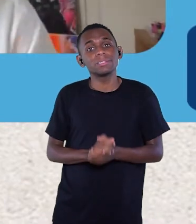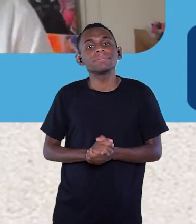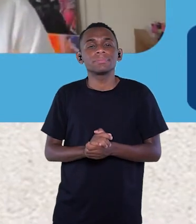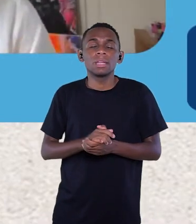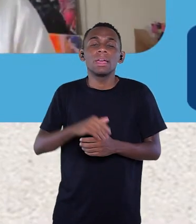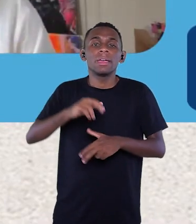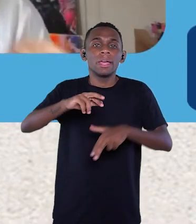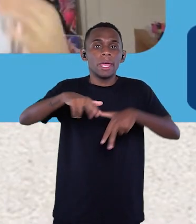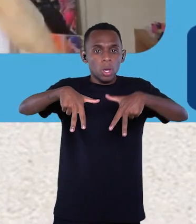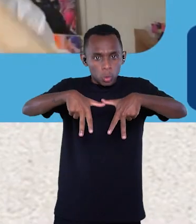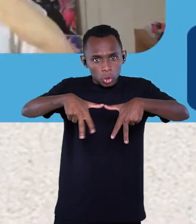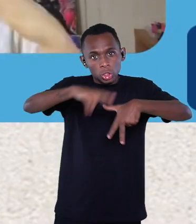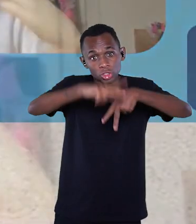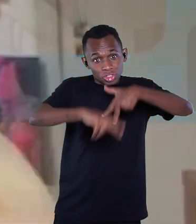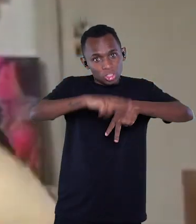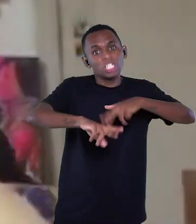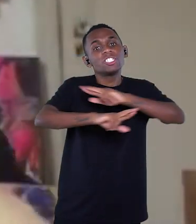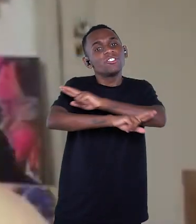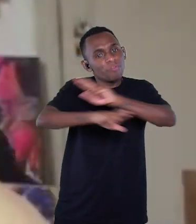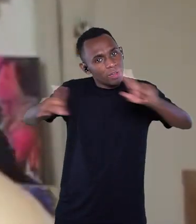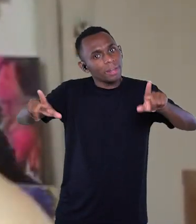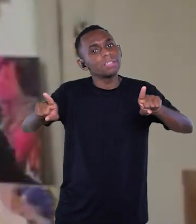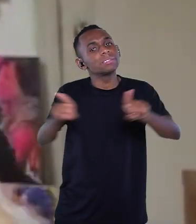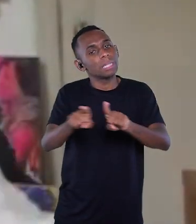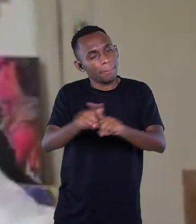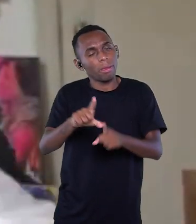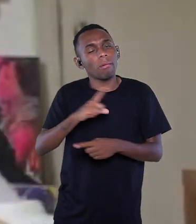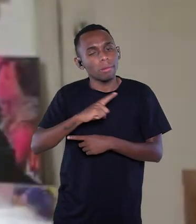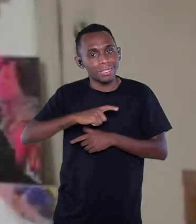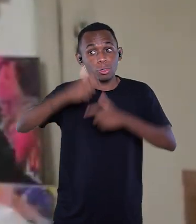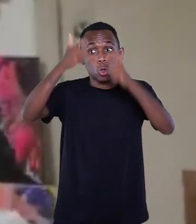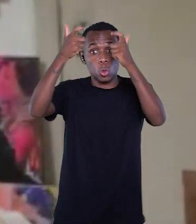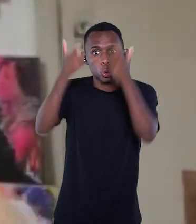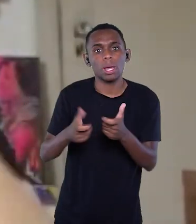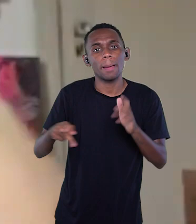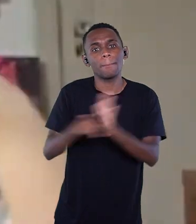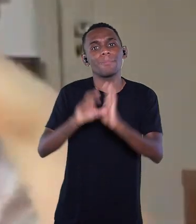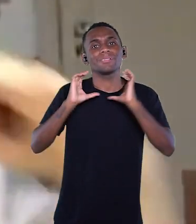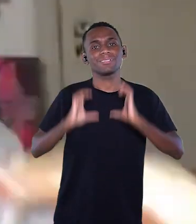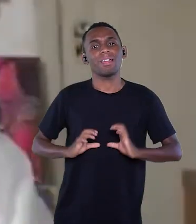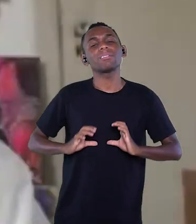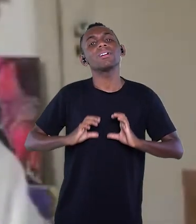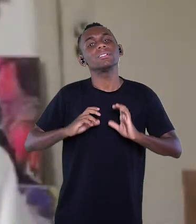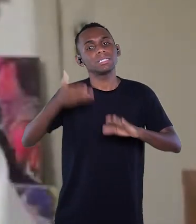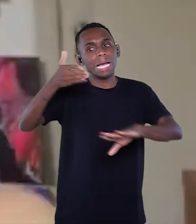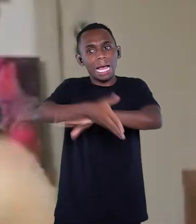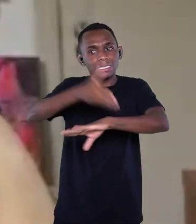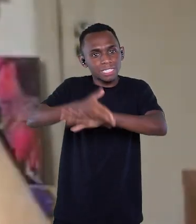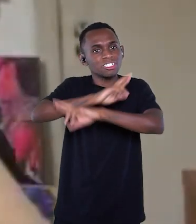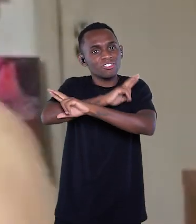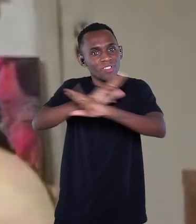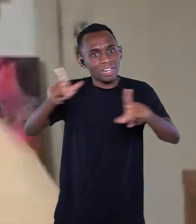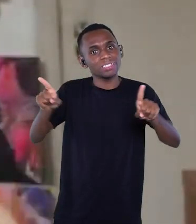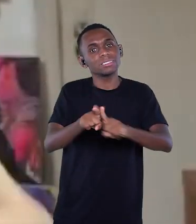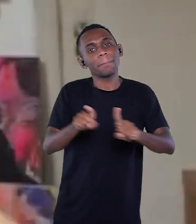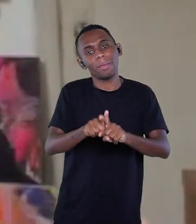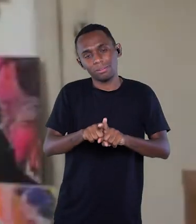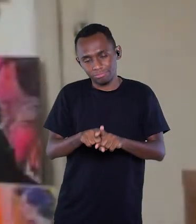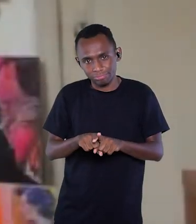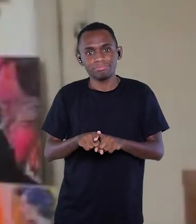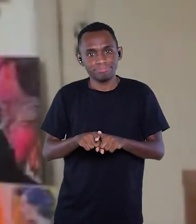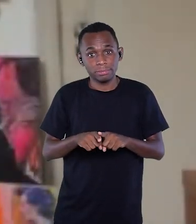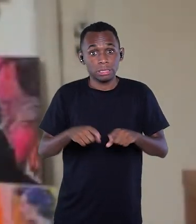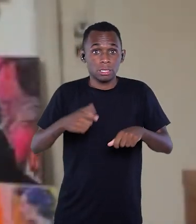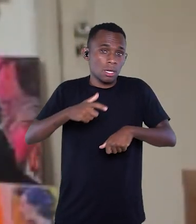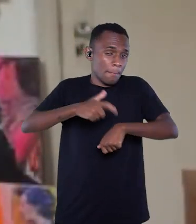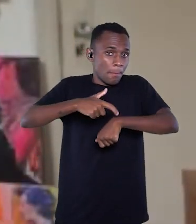uma diferença de gênero, né? É uma diferença de lugar de cidadania, é uma diferença de acesso. E do mesmo jeito que isso,